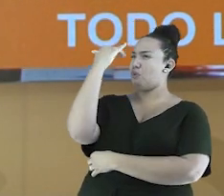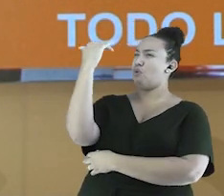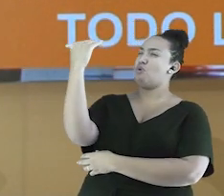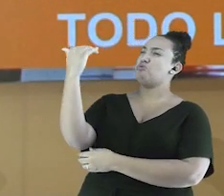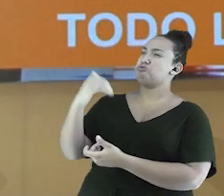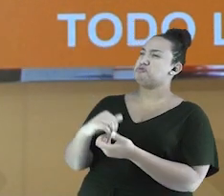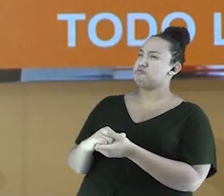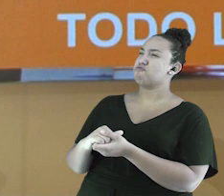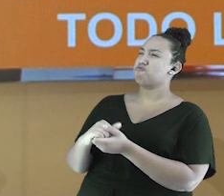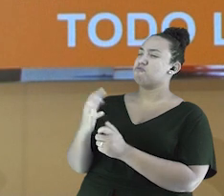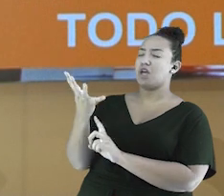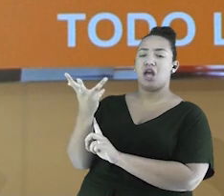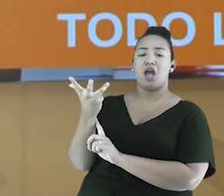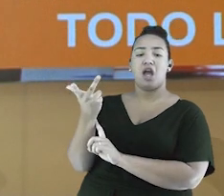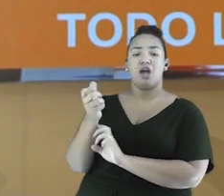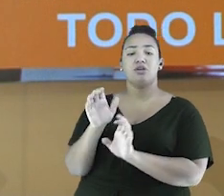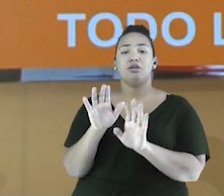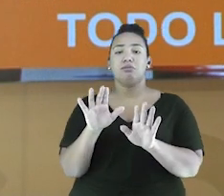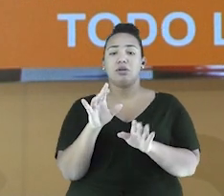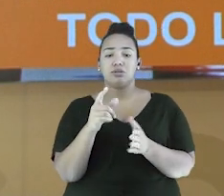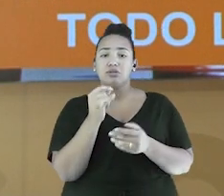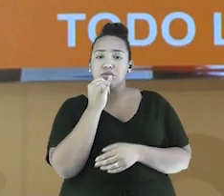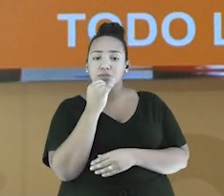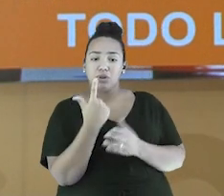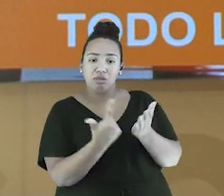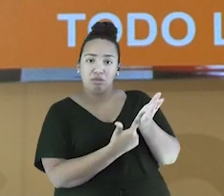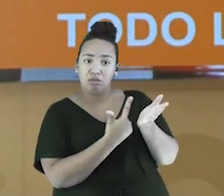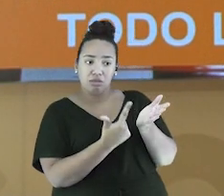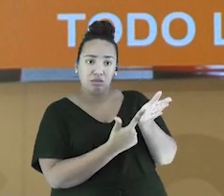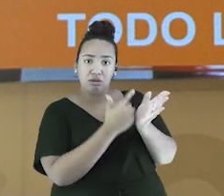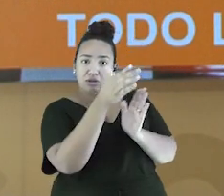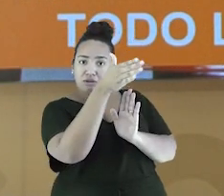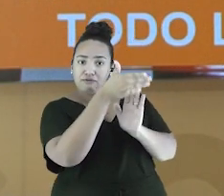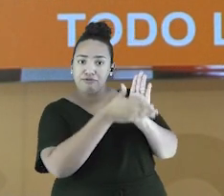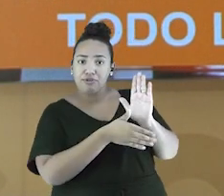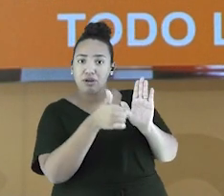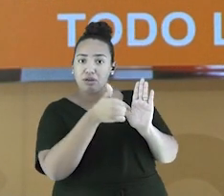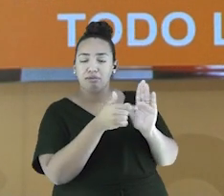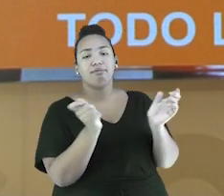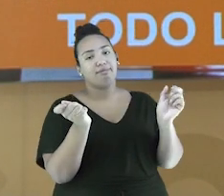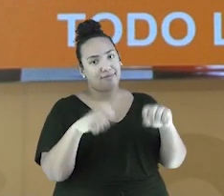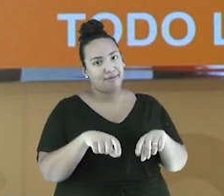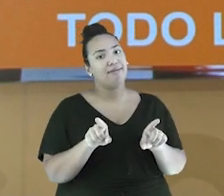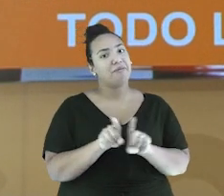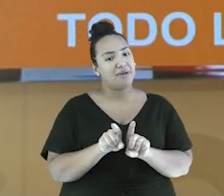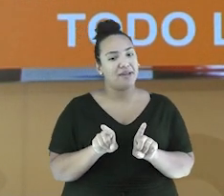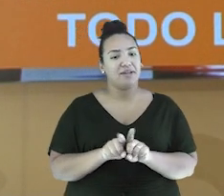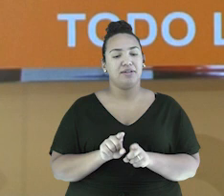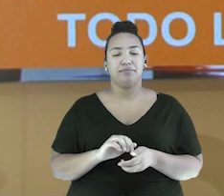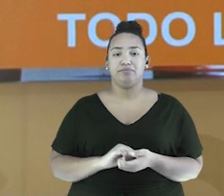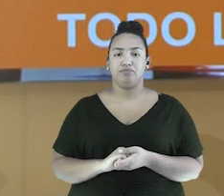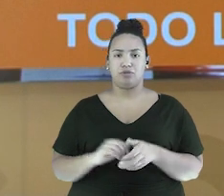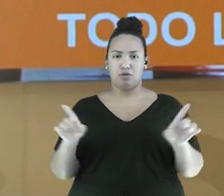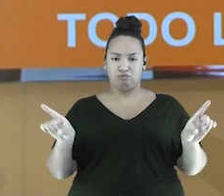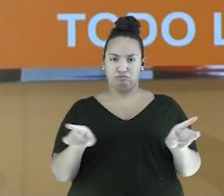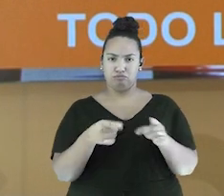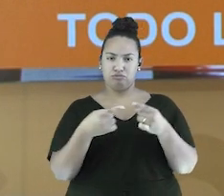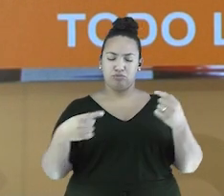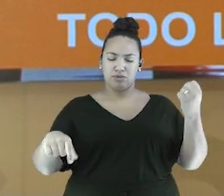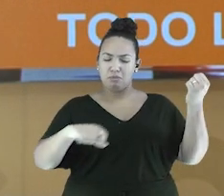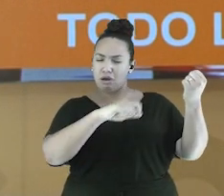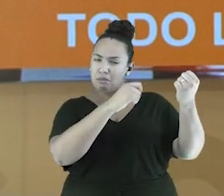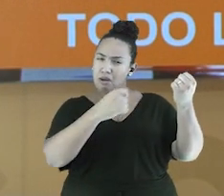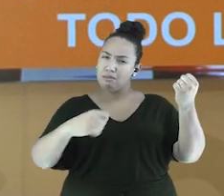arte, mas a capa de uma revista ou um livro também é. Uma sinfonia composta há 200 anos e executada